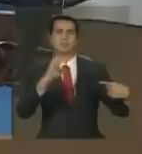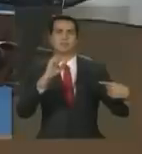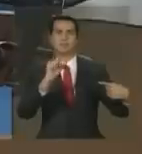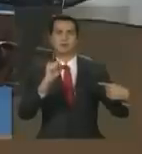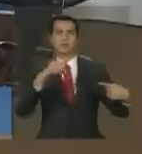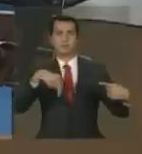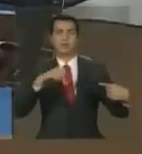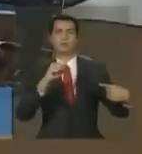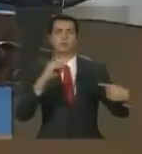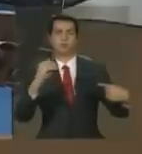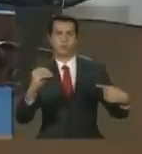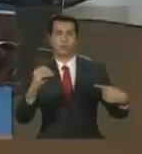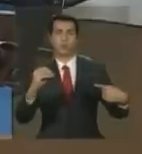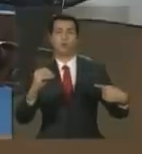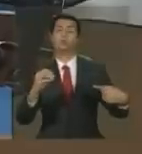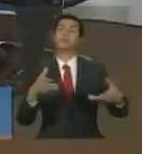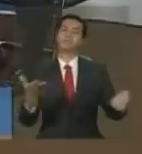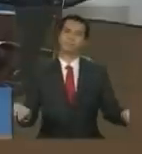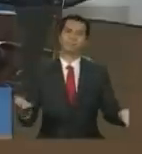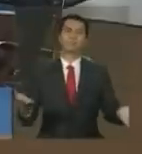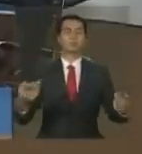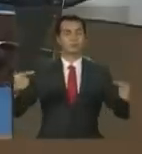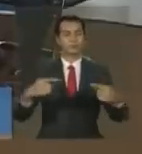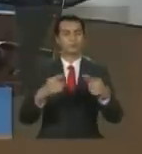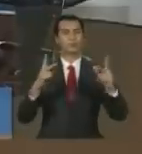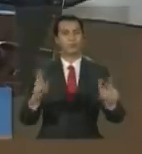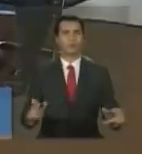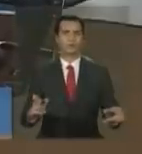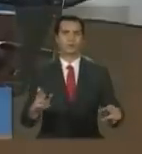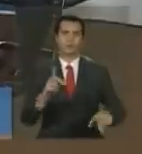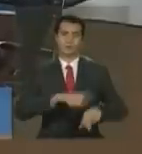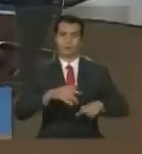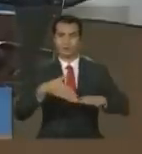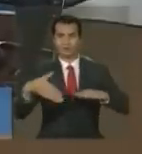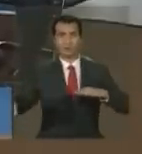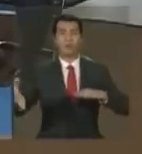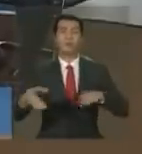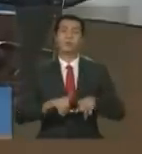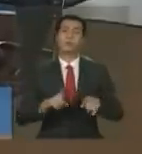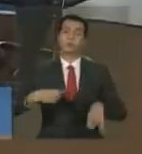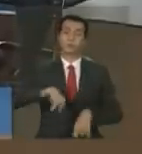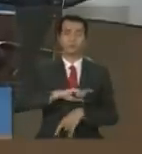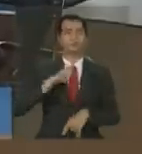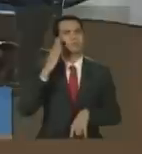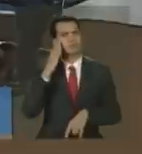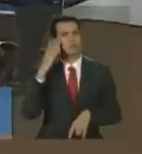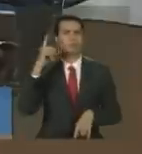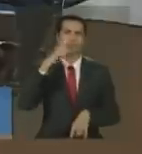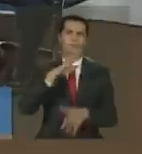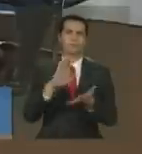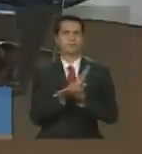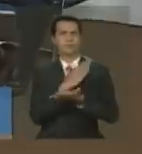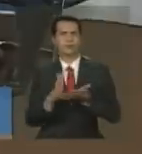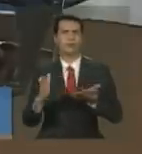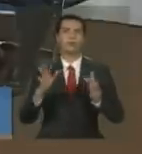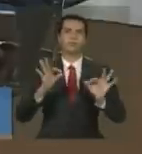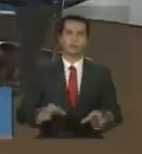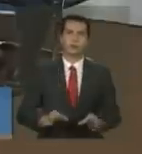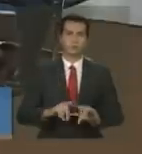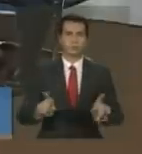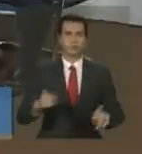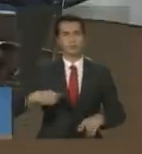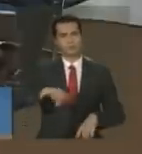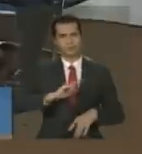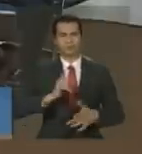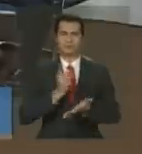um processo de aprendizagem, nós estamos fazendo todos os esforços para divulgar ao máximo, para prestar todas